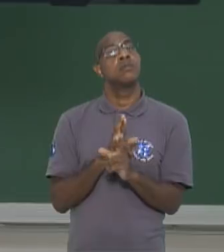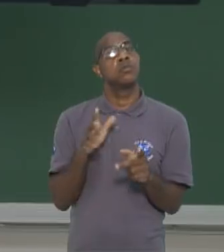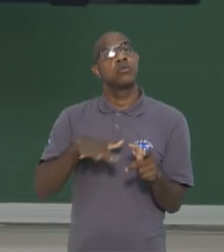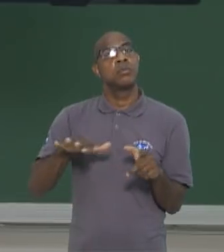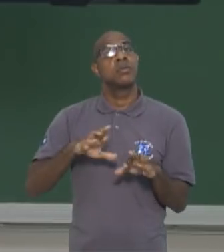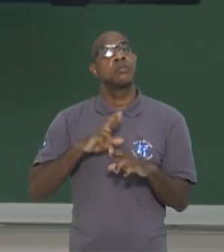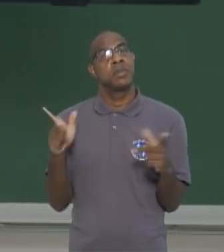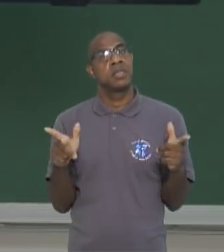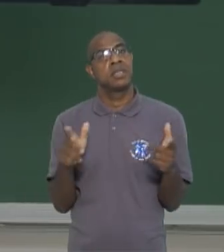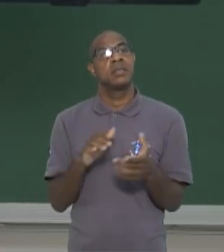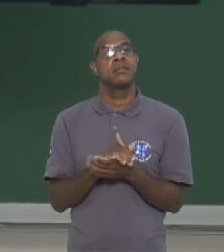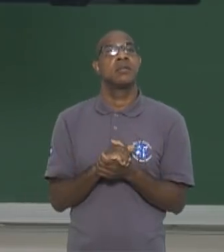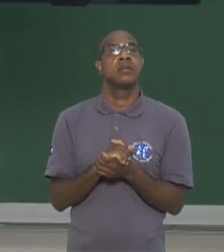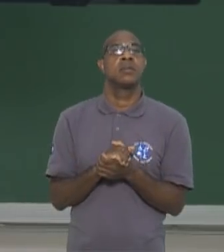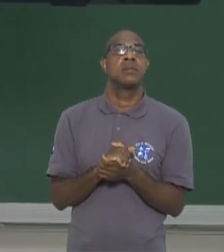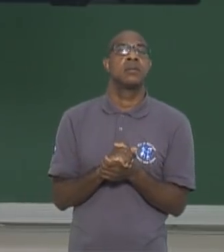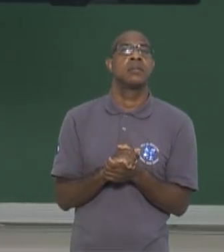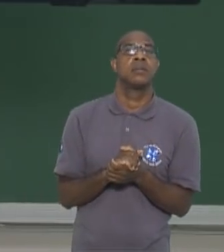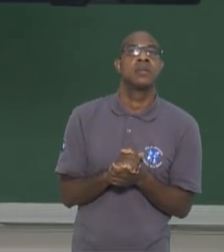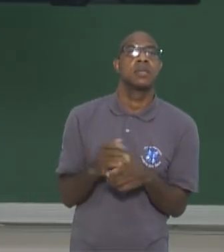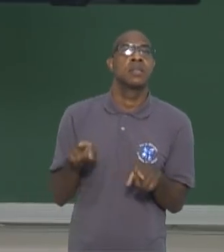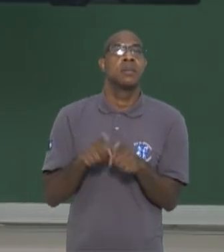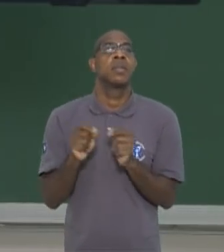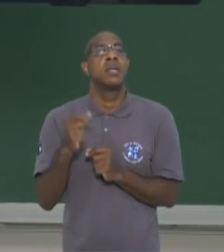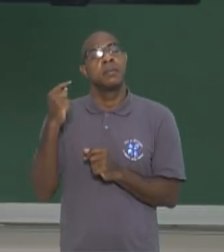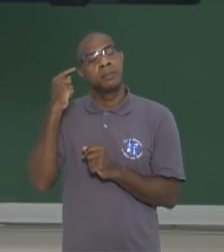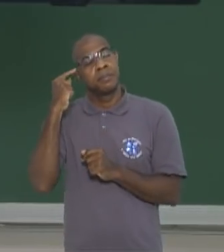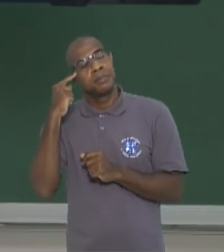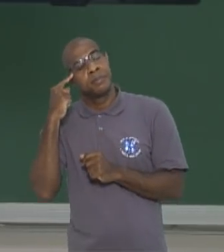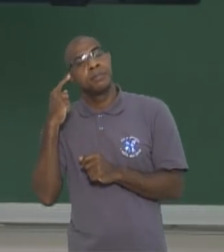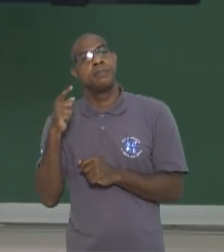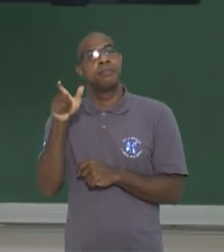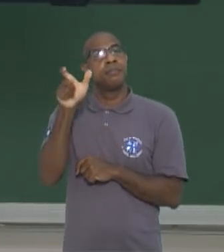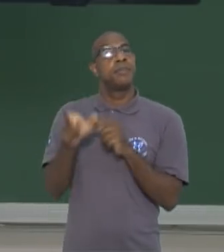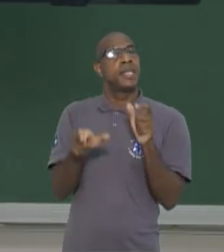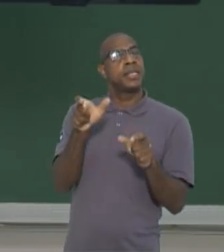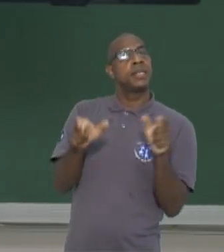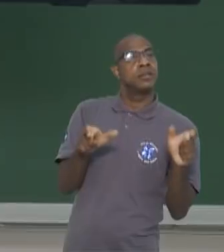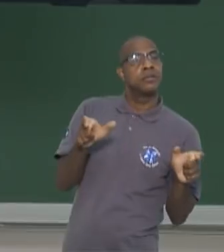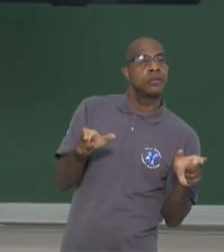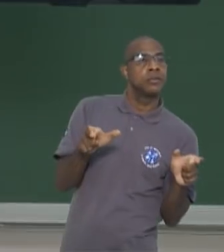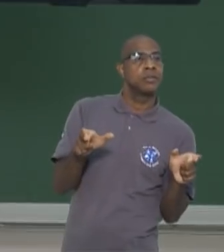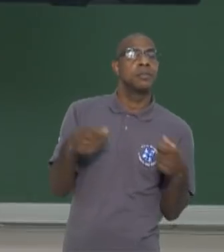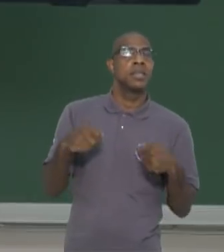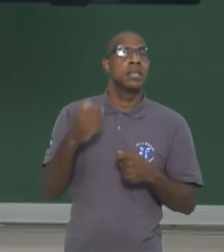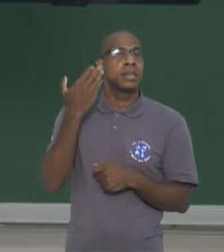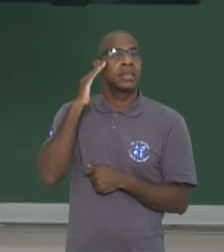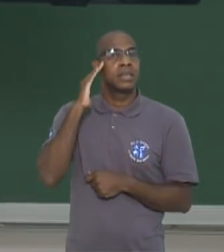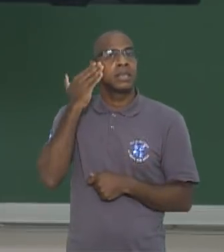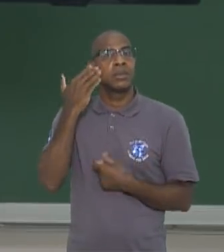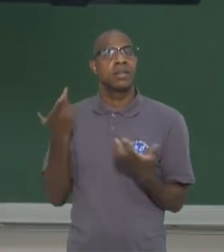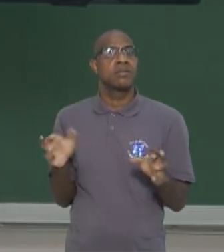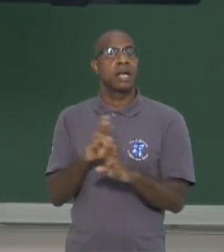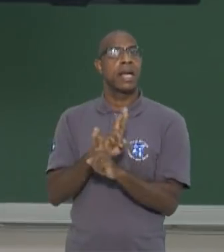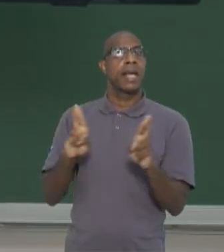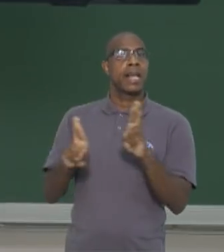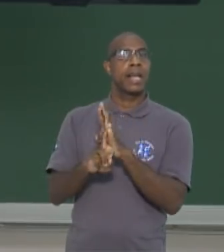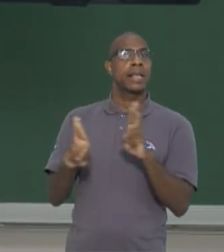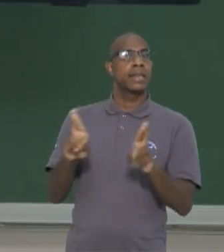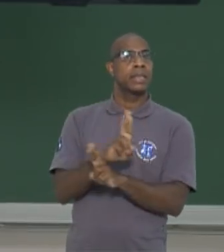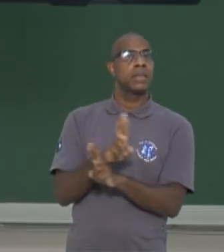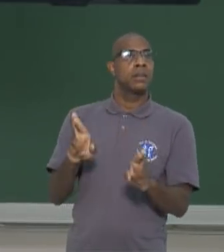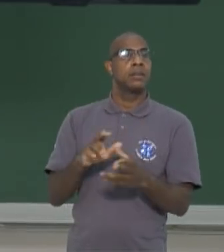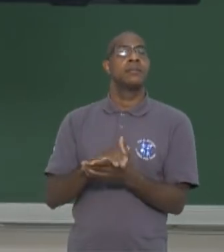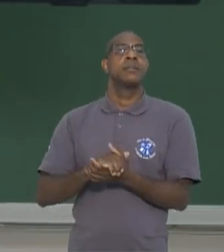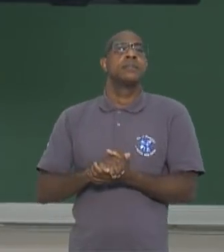tanto físico, quanto de mentalidade, de pessoas, de indivíduos. Então a gente tem que entender essa relação e o estabelecimento